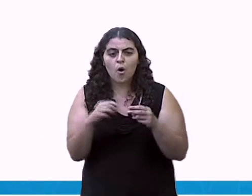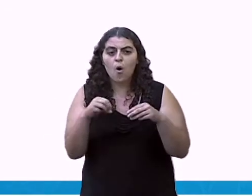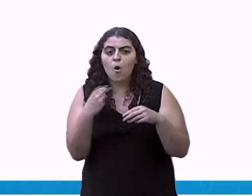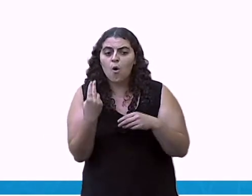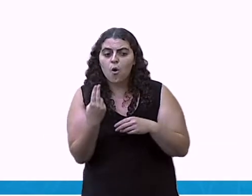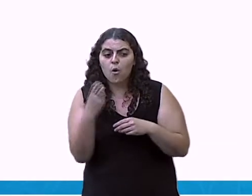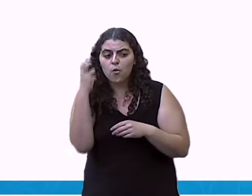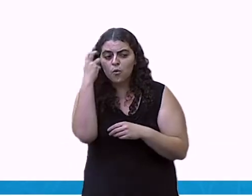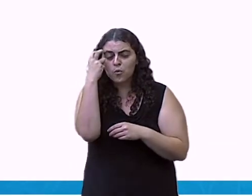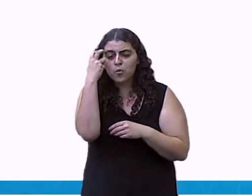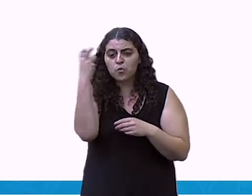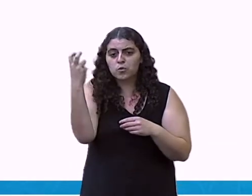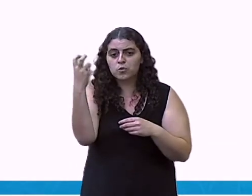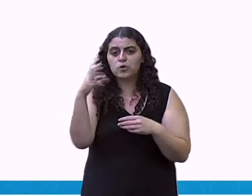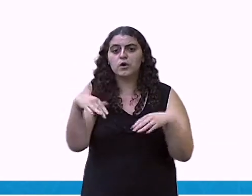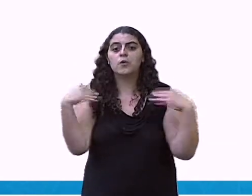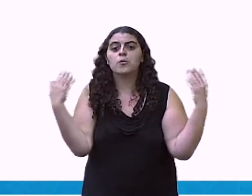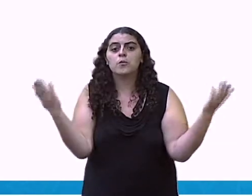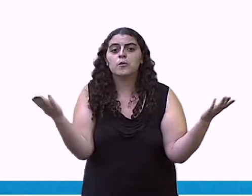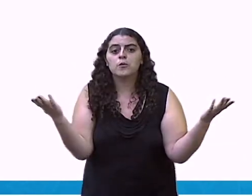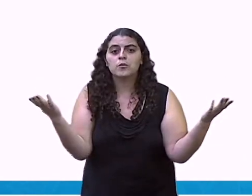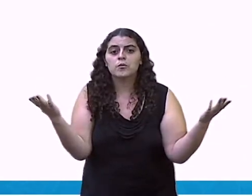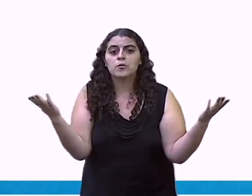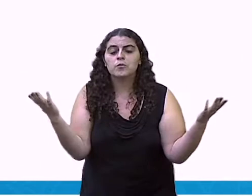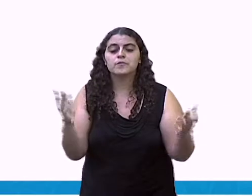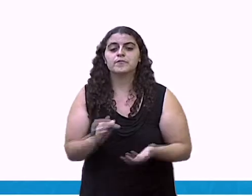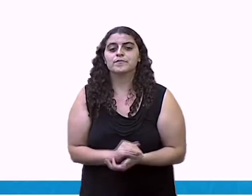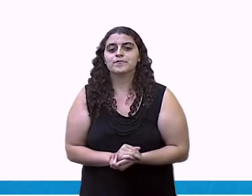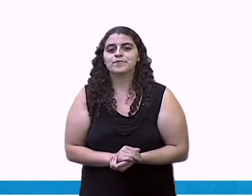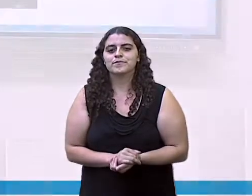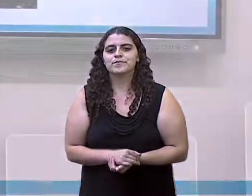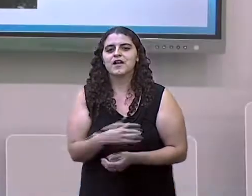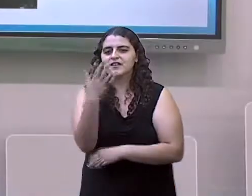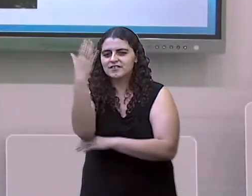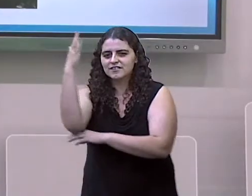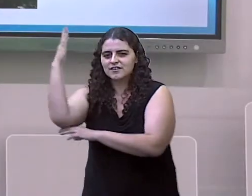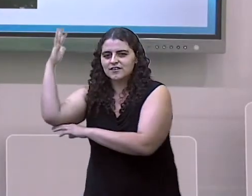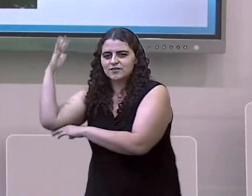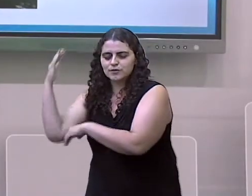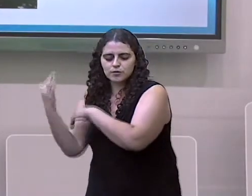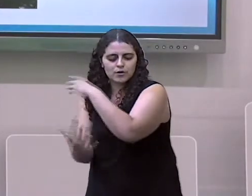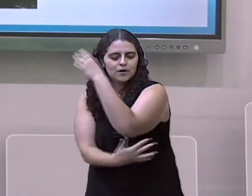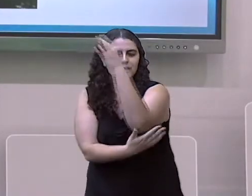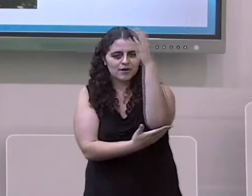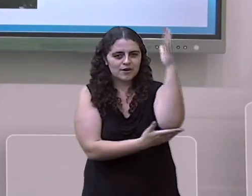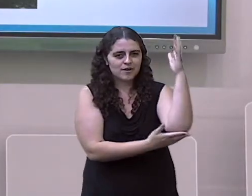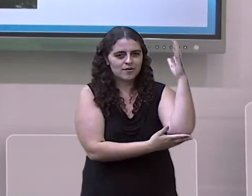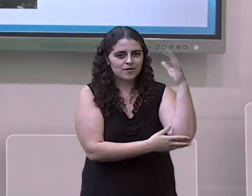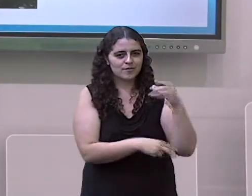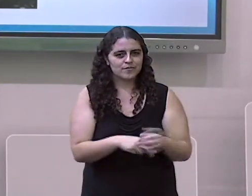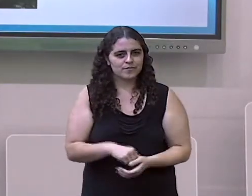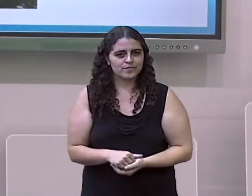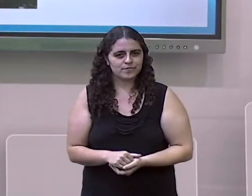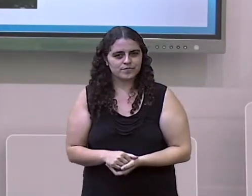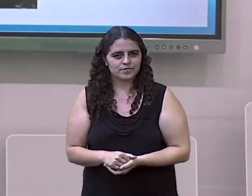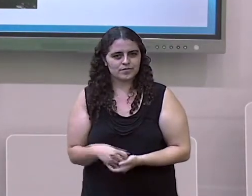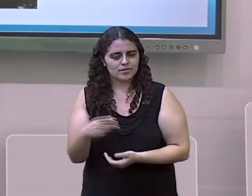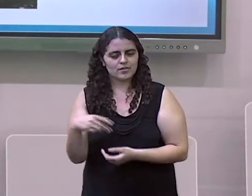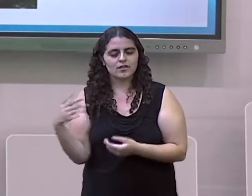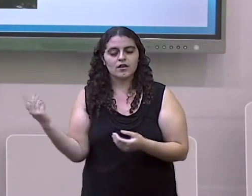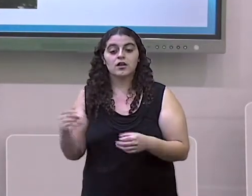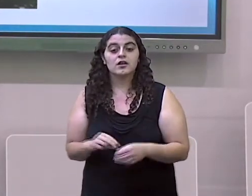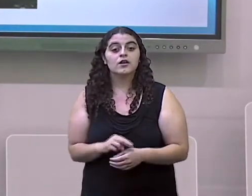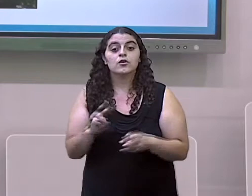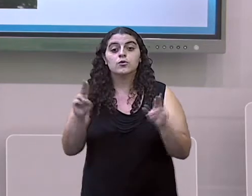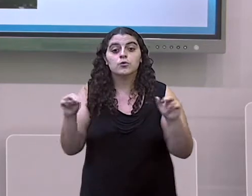uma paisagem natural, ou seja, aquilo que é da natureza, não está modificada